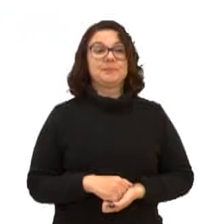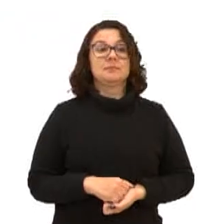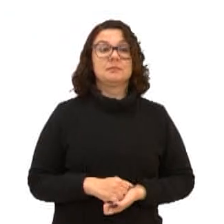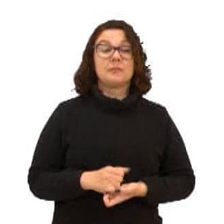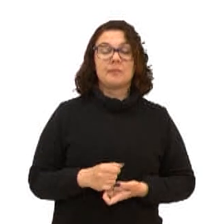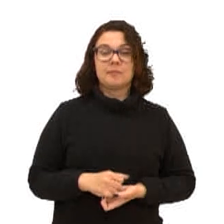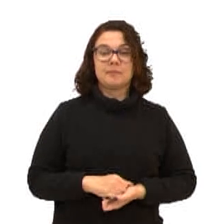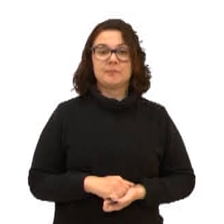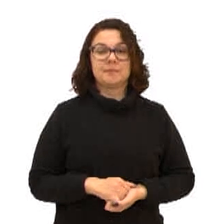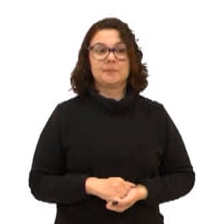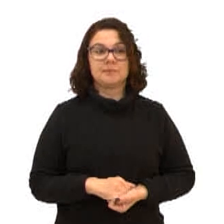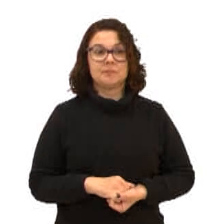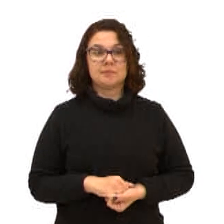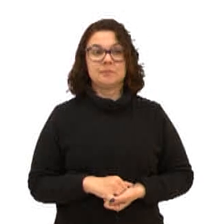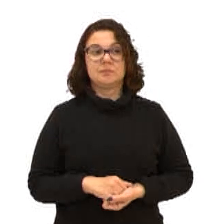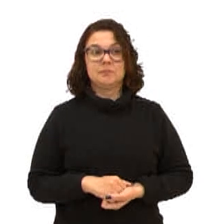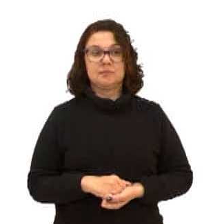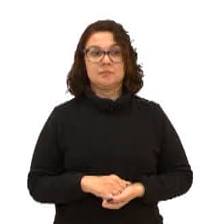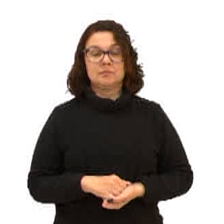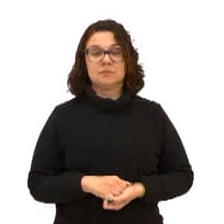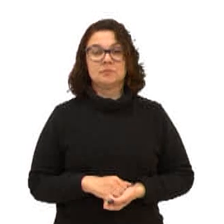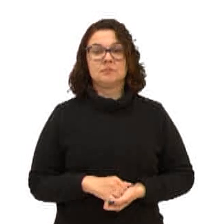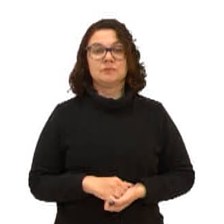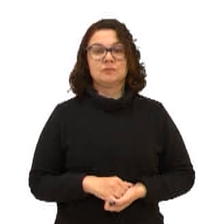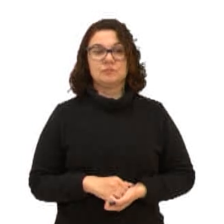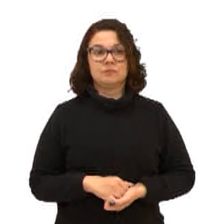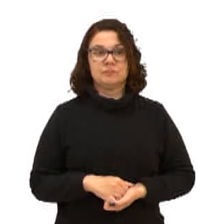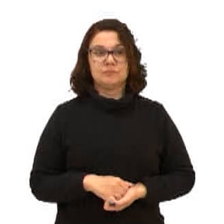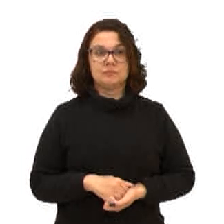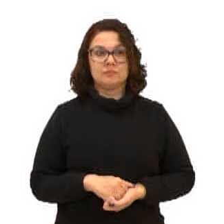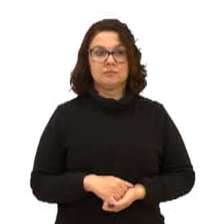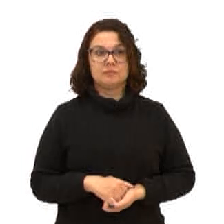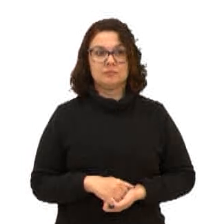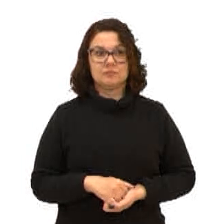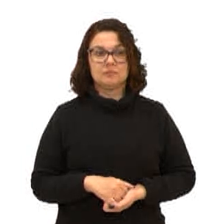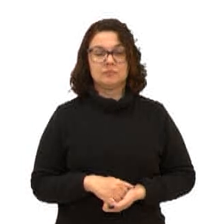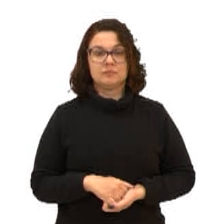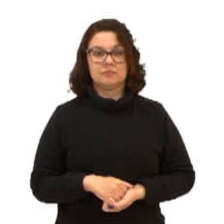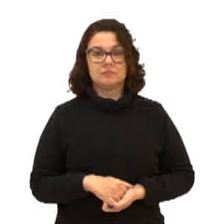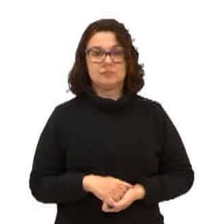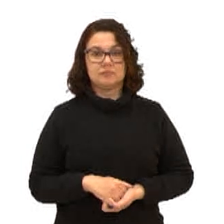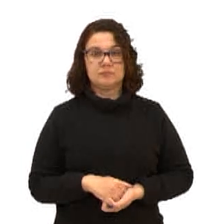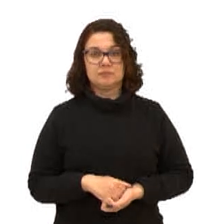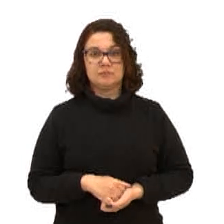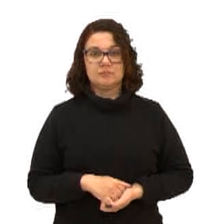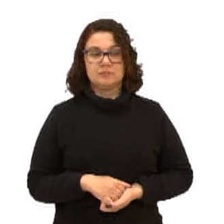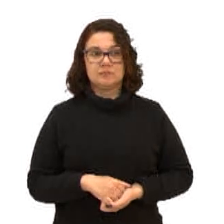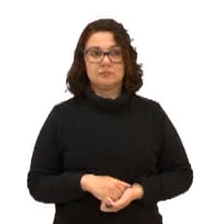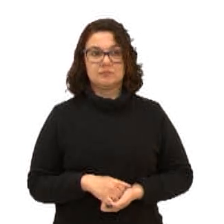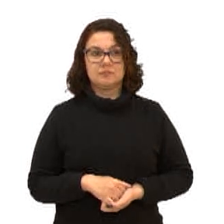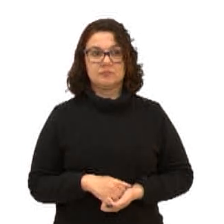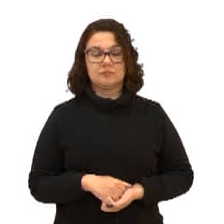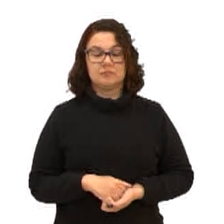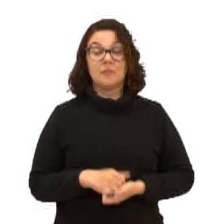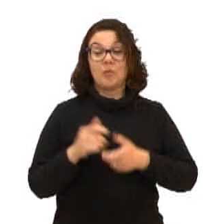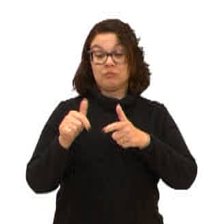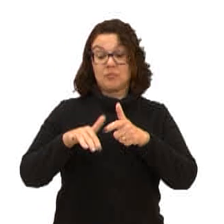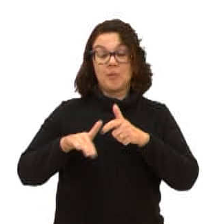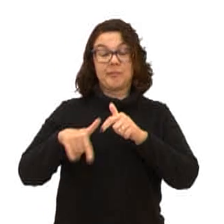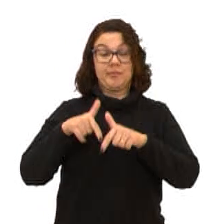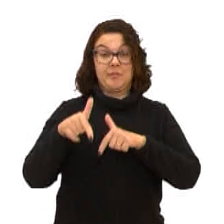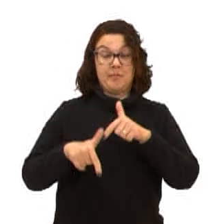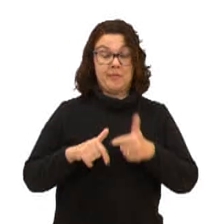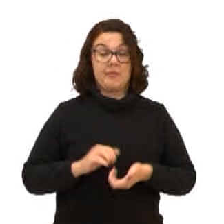Também nos hace mais autossuficientes e eleva nossas competências dentro do mercado laboral, mercado de